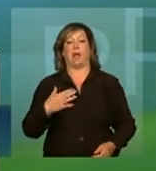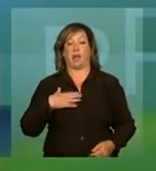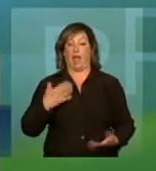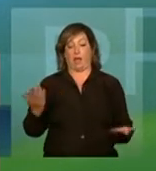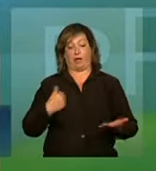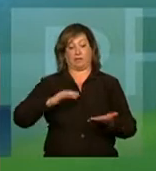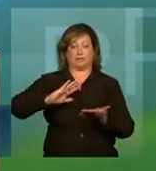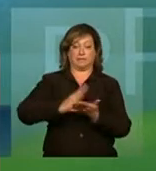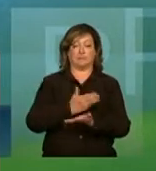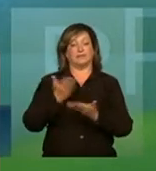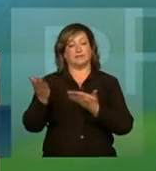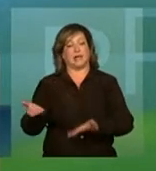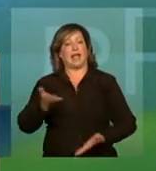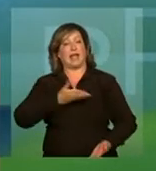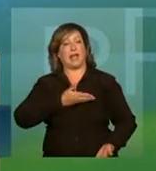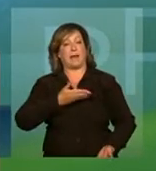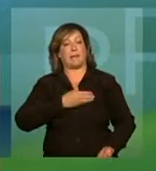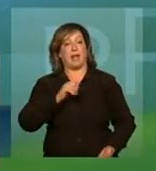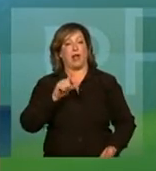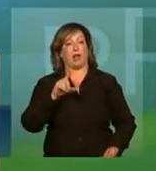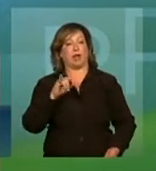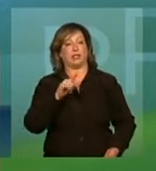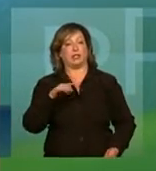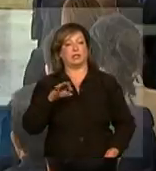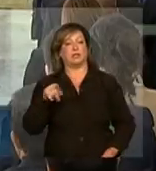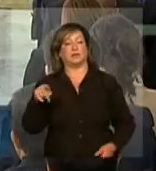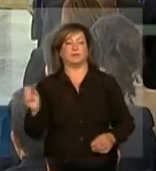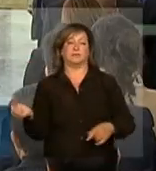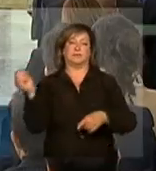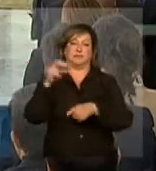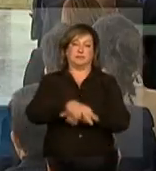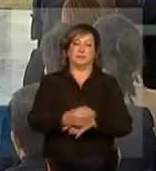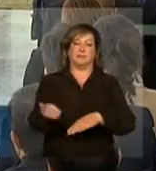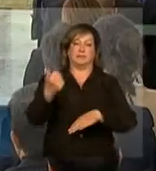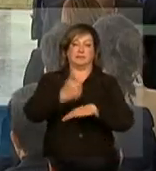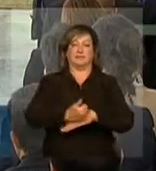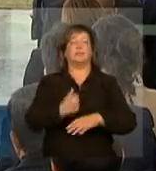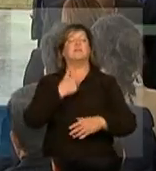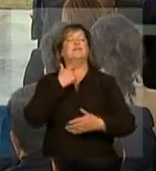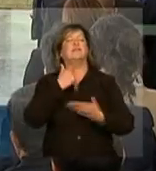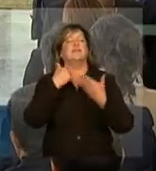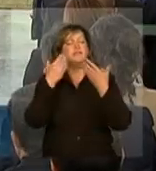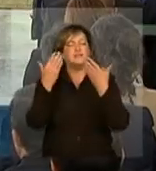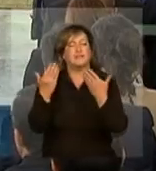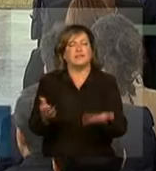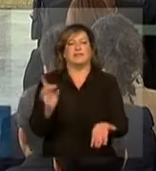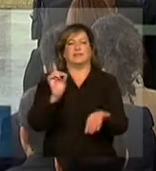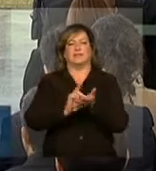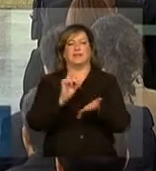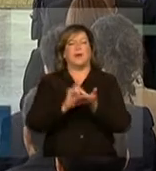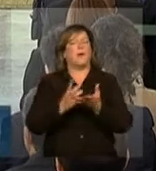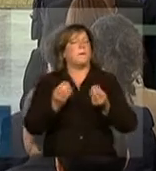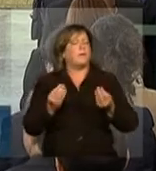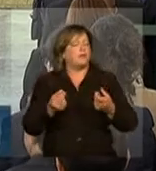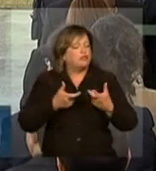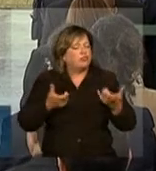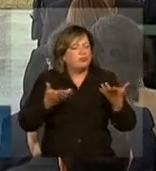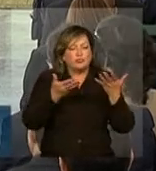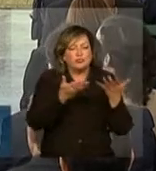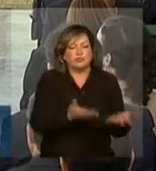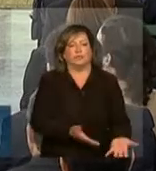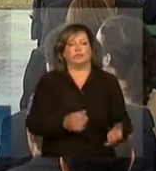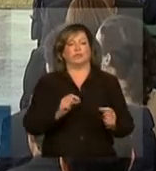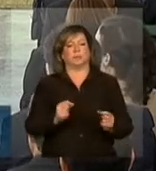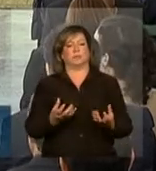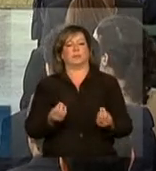sucessor, amigo e companheiro, ministro Aloysio Mercadante, quero transmitir os meus desejos mais sinceros de muito êxito e muito